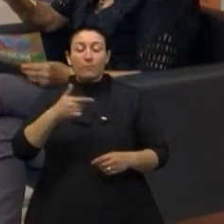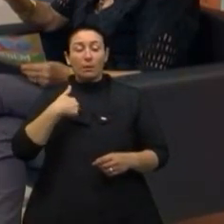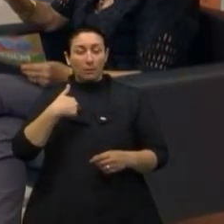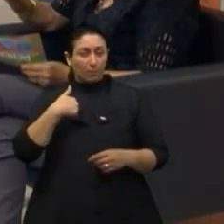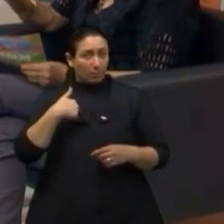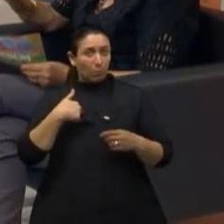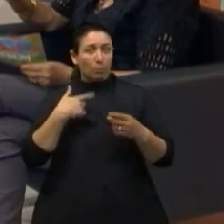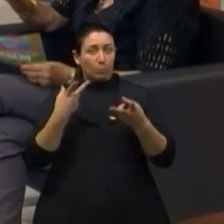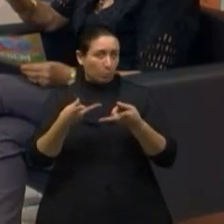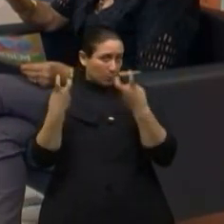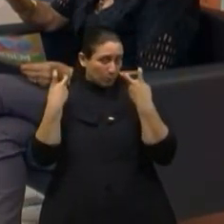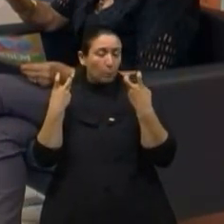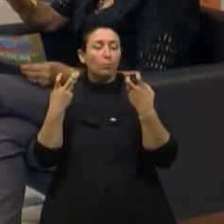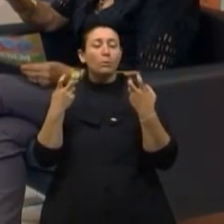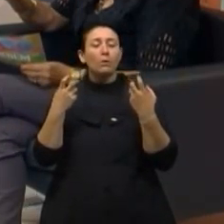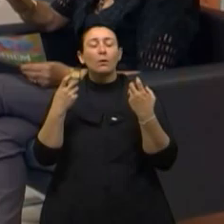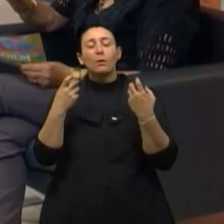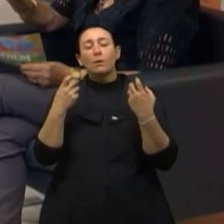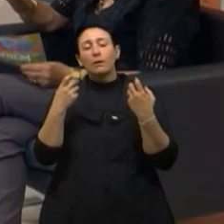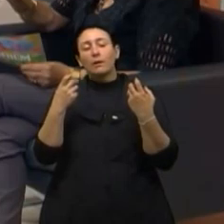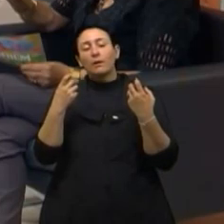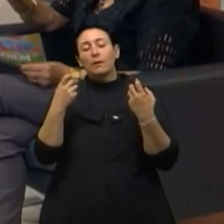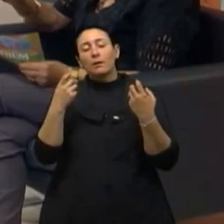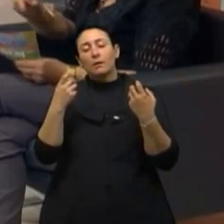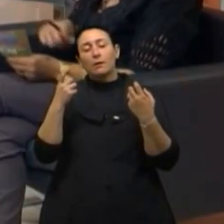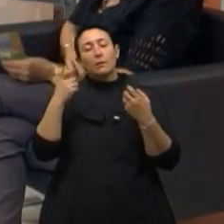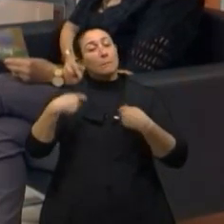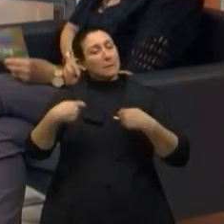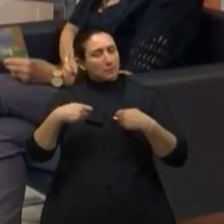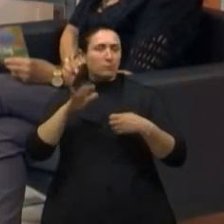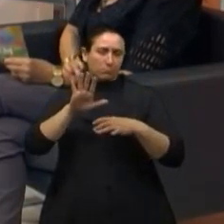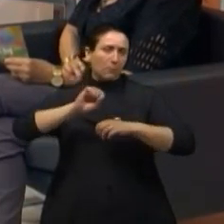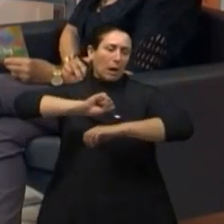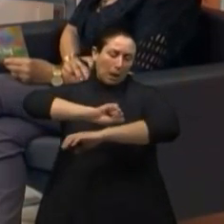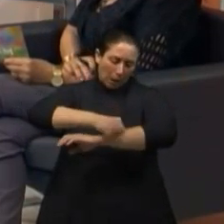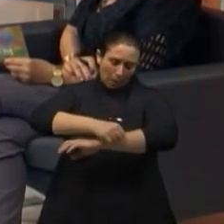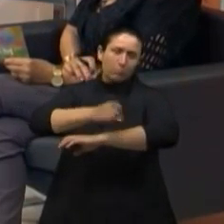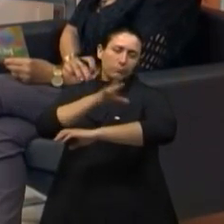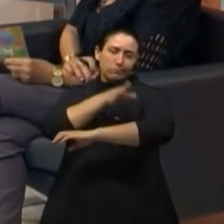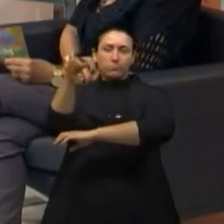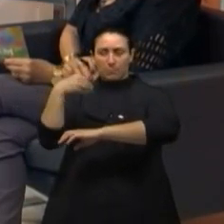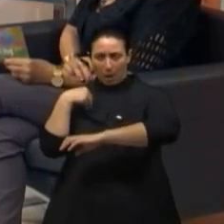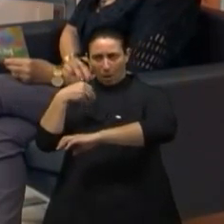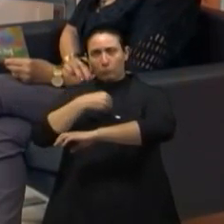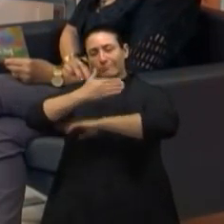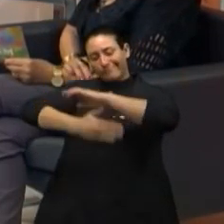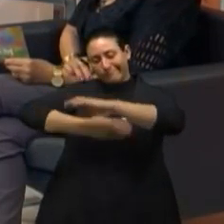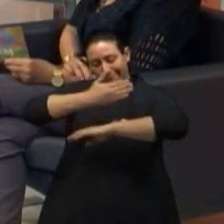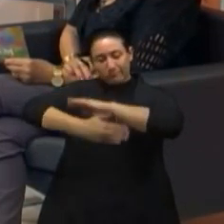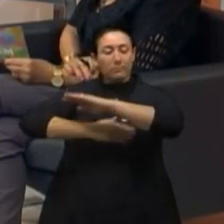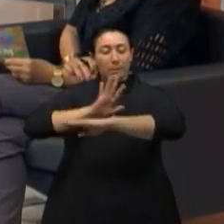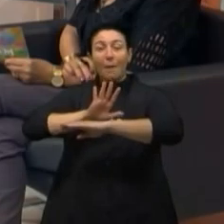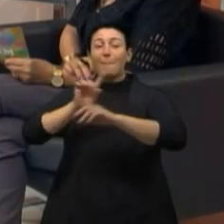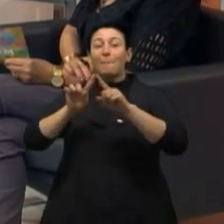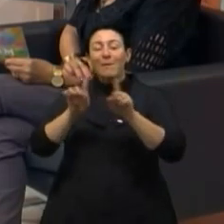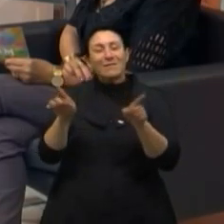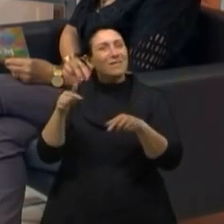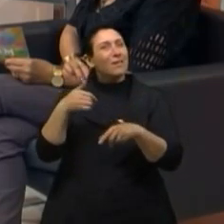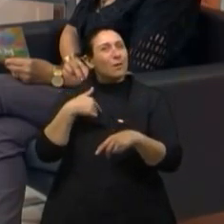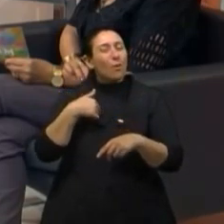vista que vai vai ter o tratamento específico paraa fratura cabe ao médico mas eu diria que